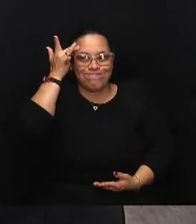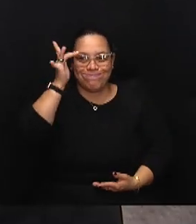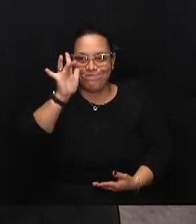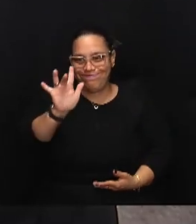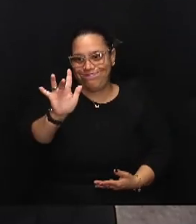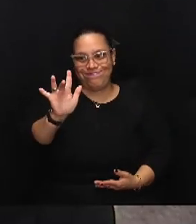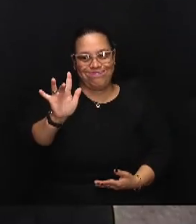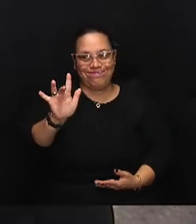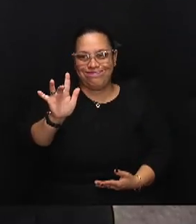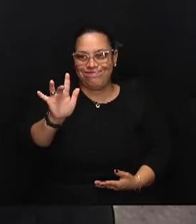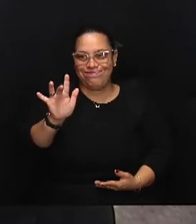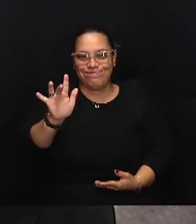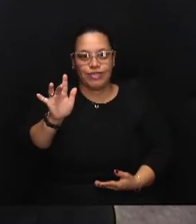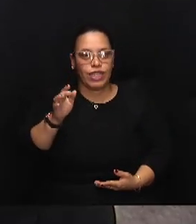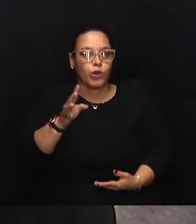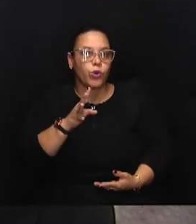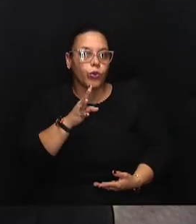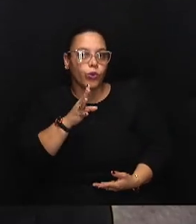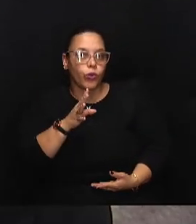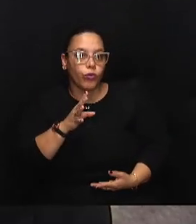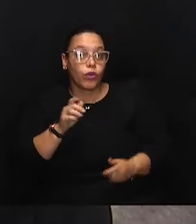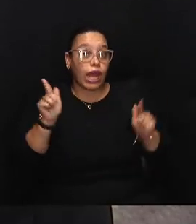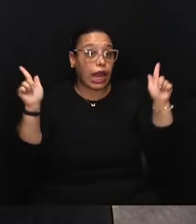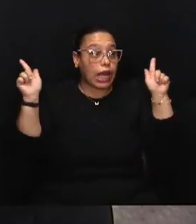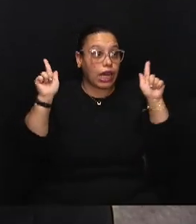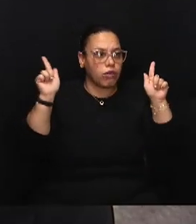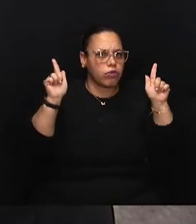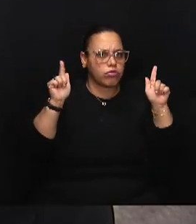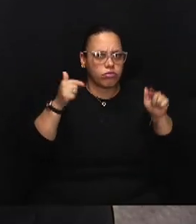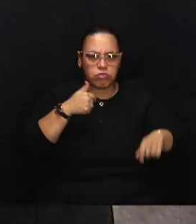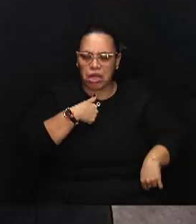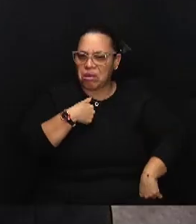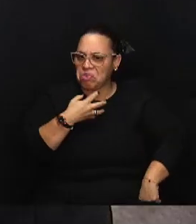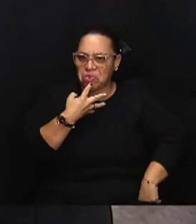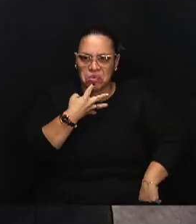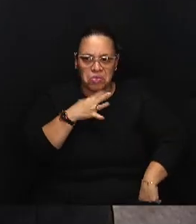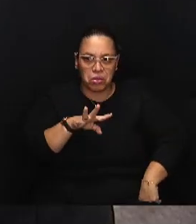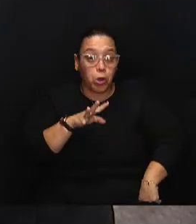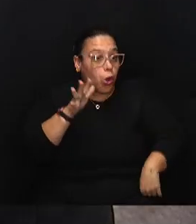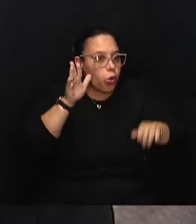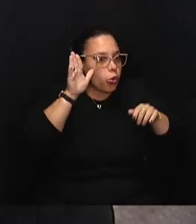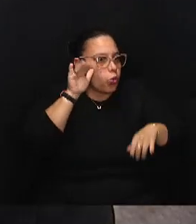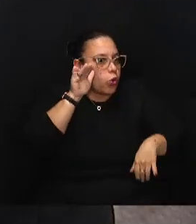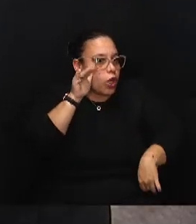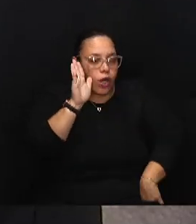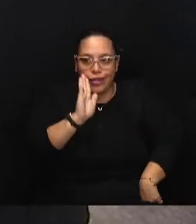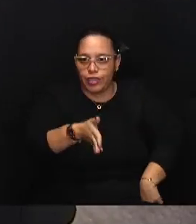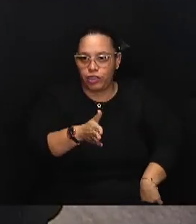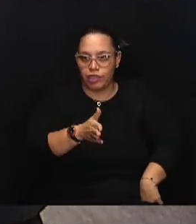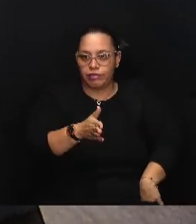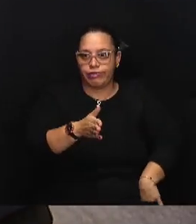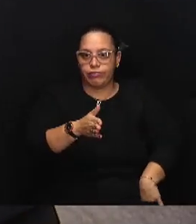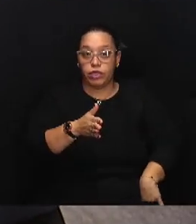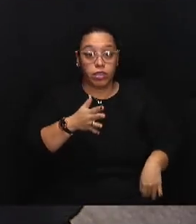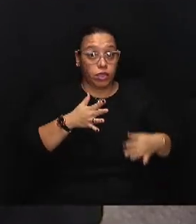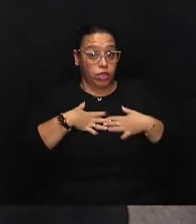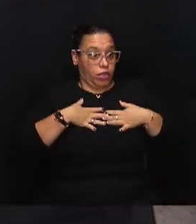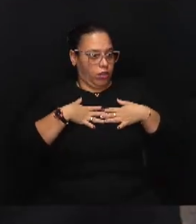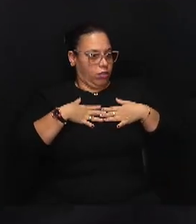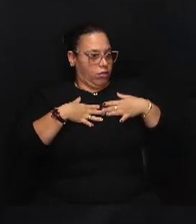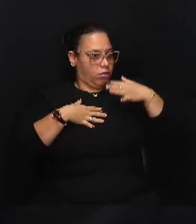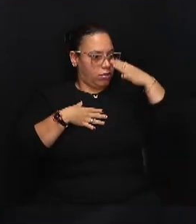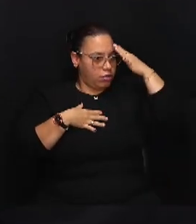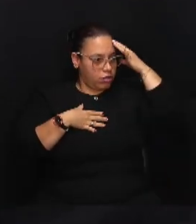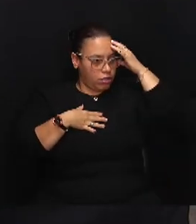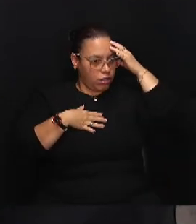Então, não conhecer, por exemplo, essa história da greve, que eu particularmente não conheci, já estou curiosa, é uma coisa que assombra, porque aquela